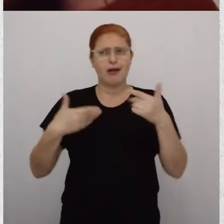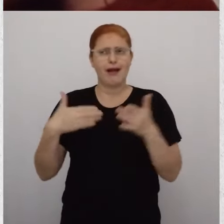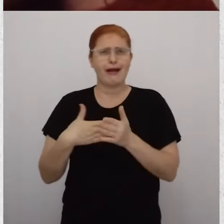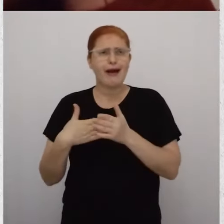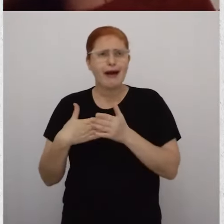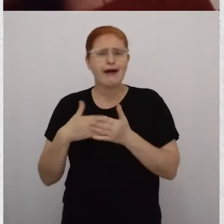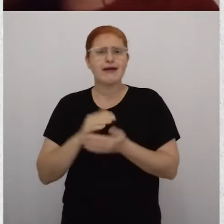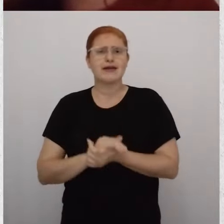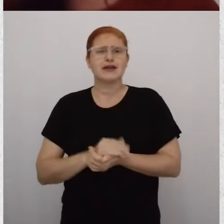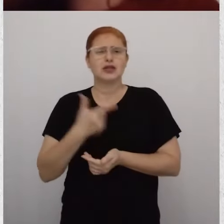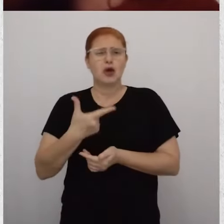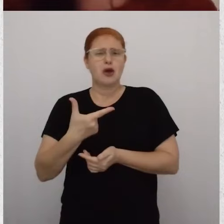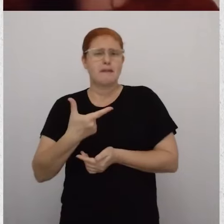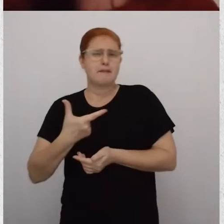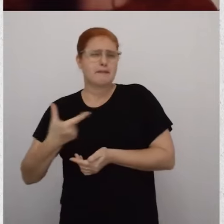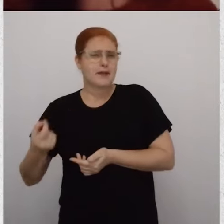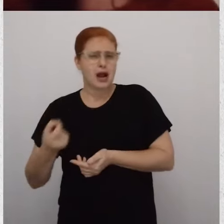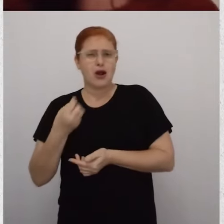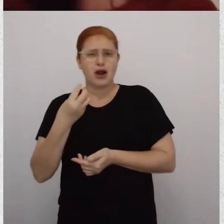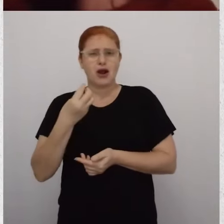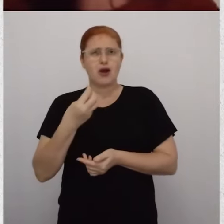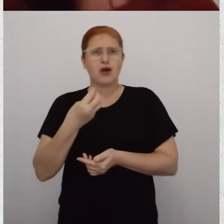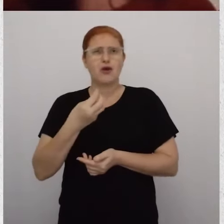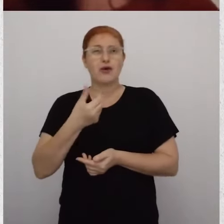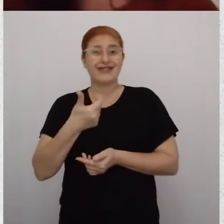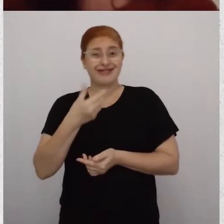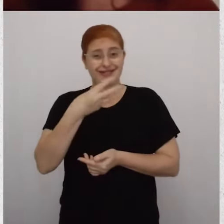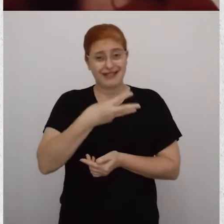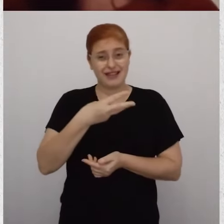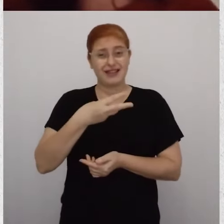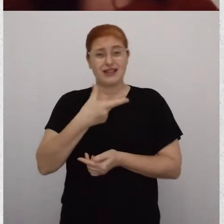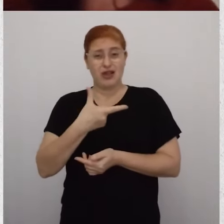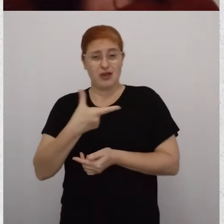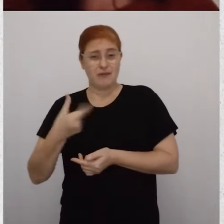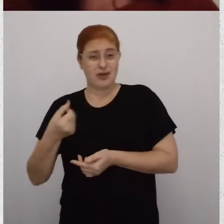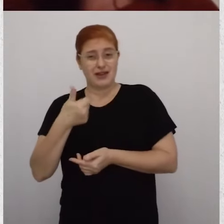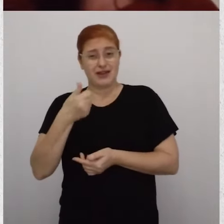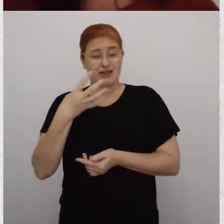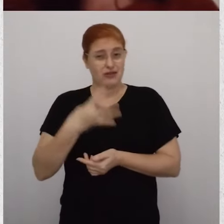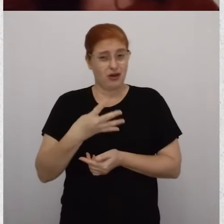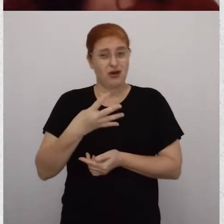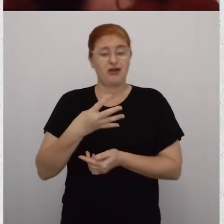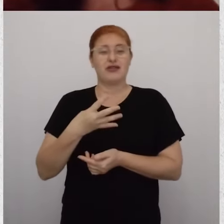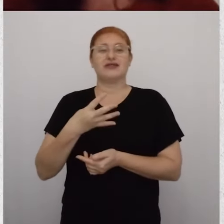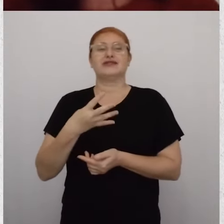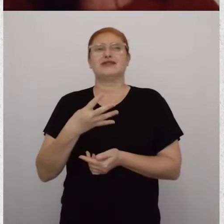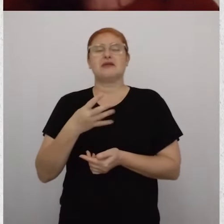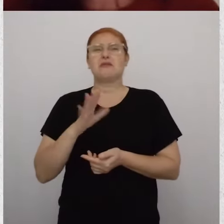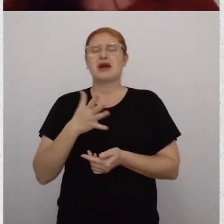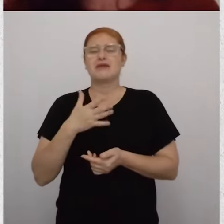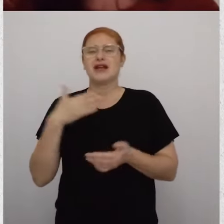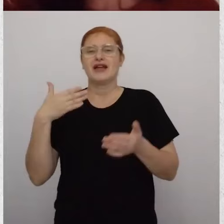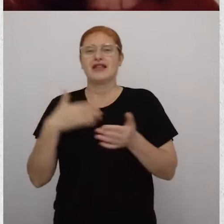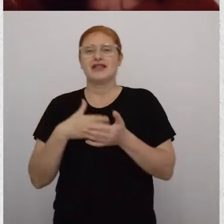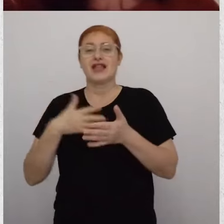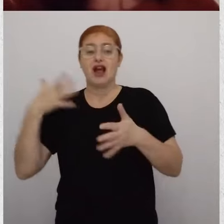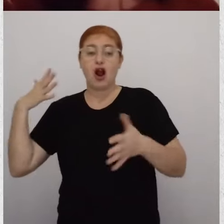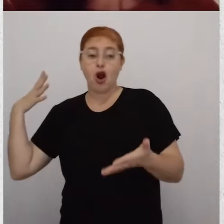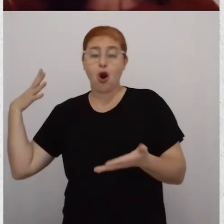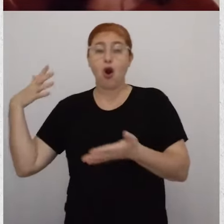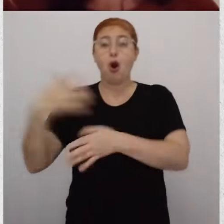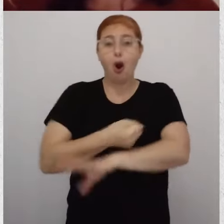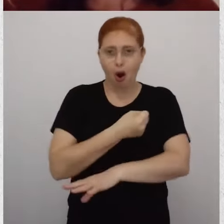até 2013, 2014. Eu acho que hoje, se eu fosse escrever, eu Isso. diria que vai até o golpe de 2016. Mas era o que